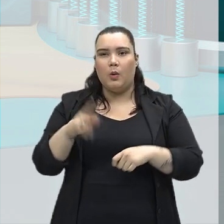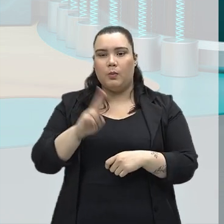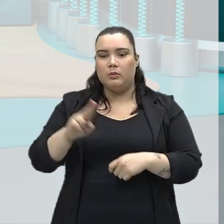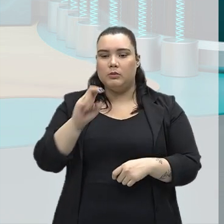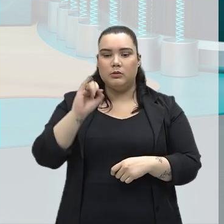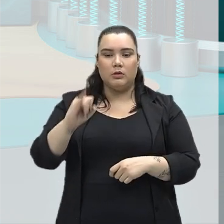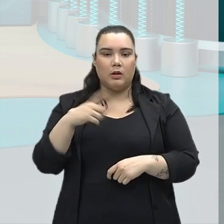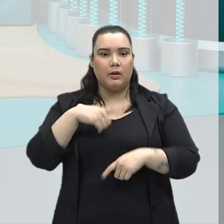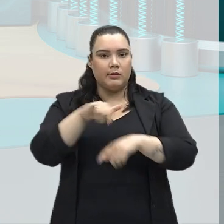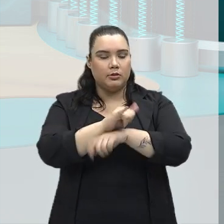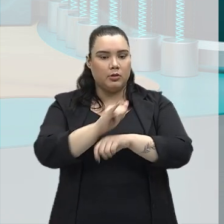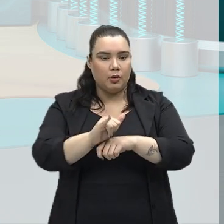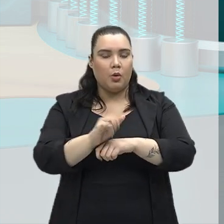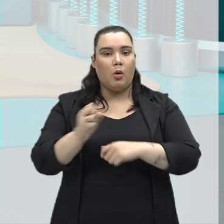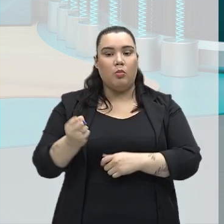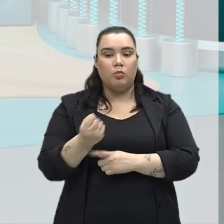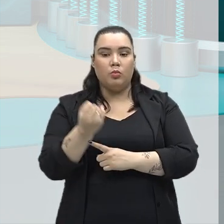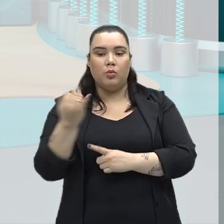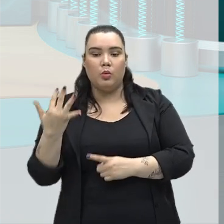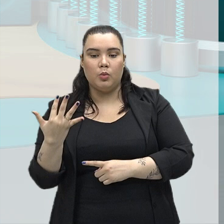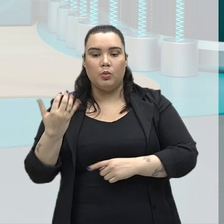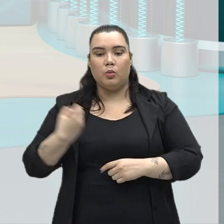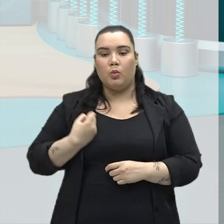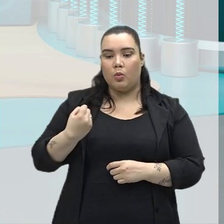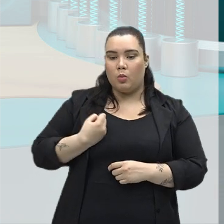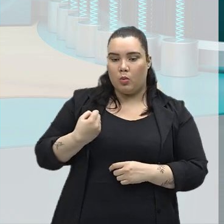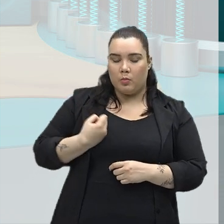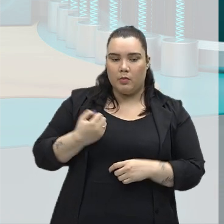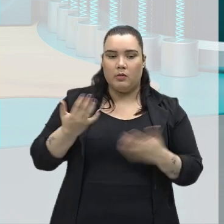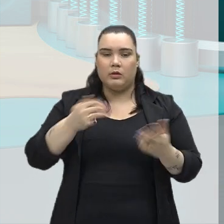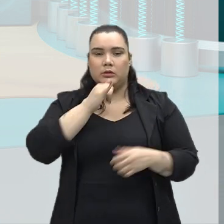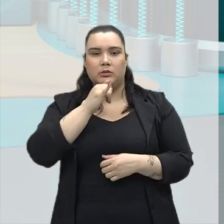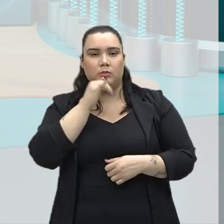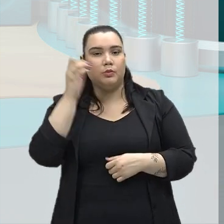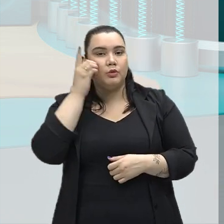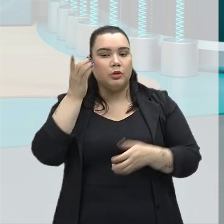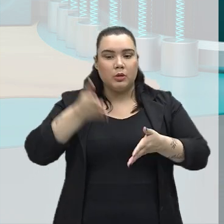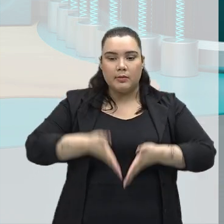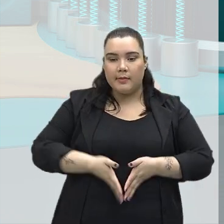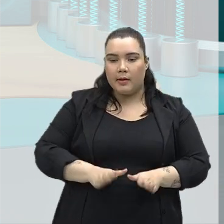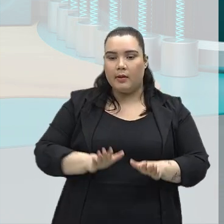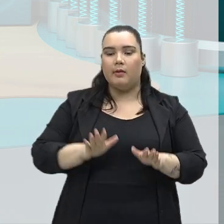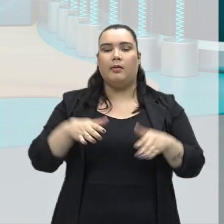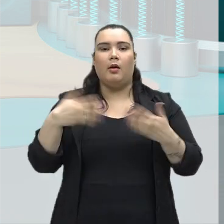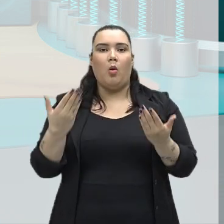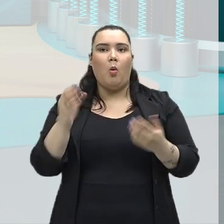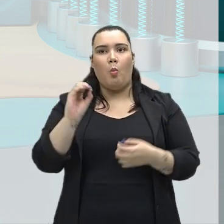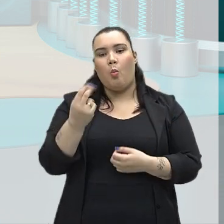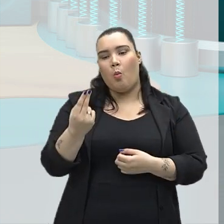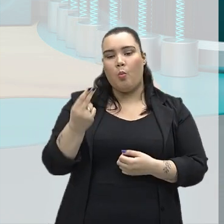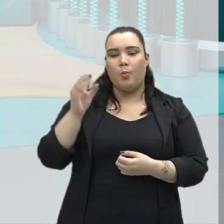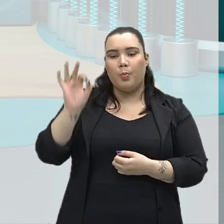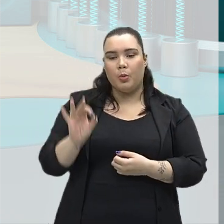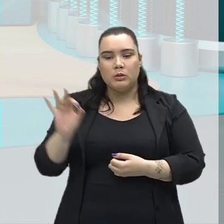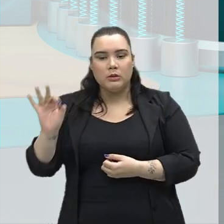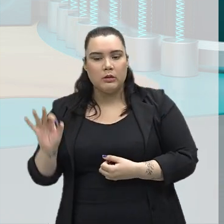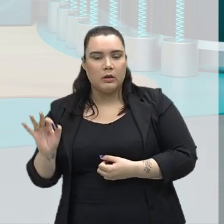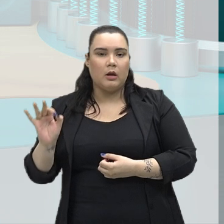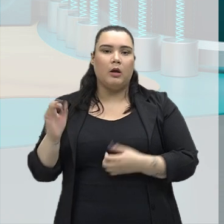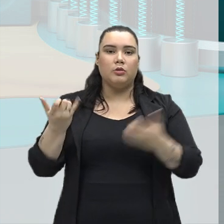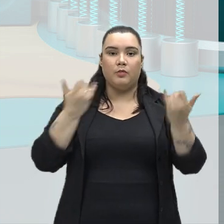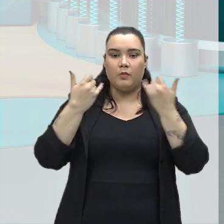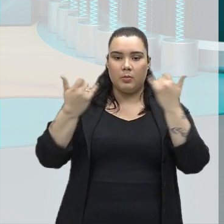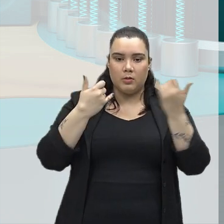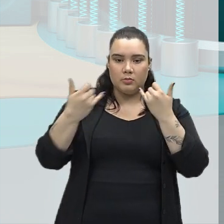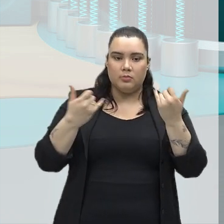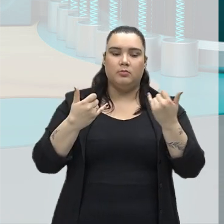usando o scanner? Numerais, uma data de nascimento, eu quero saber a porcentagem, dados, eu vou